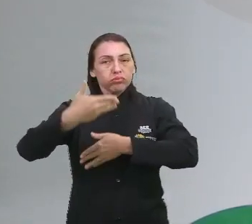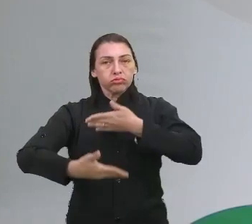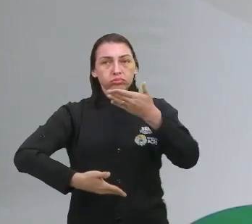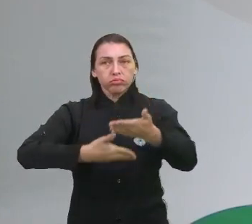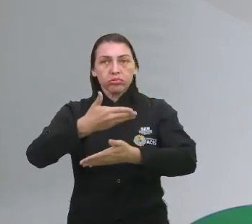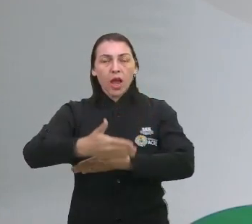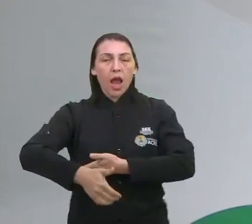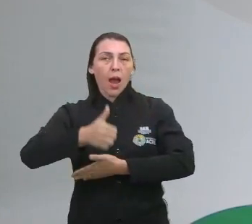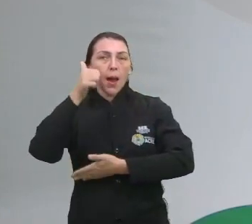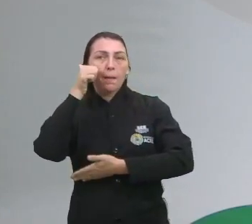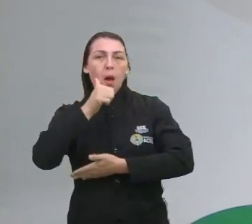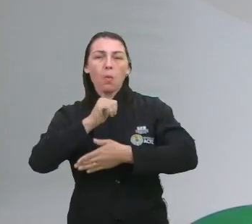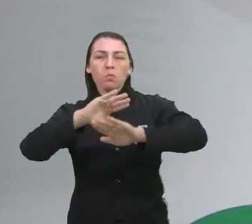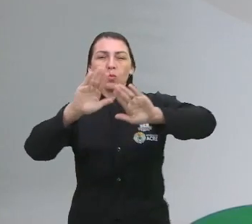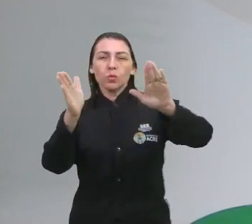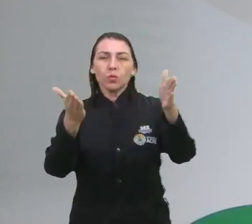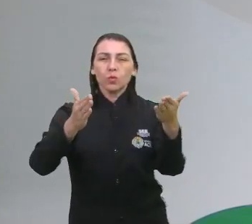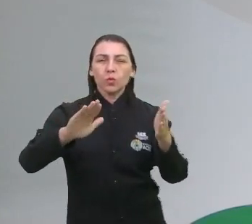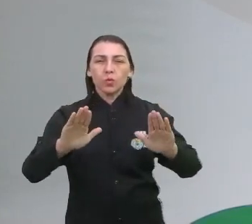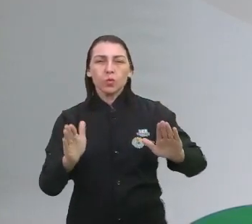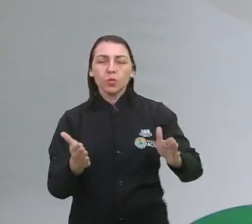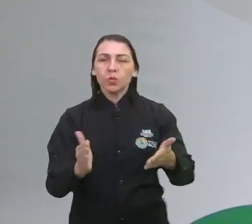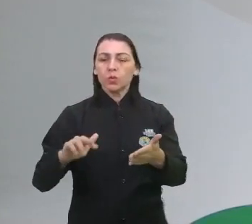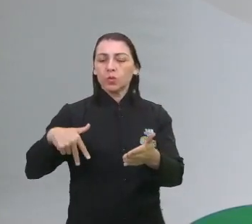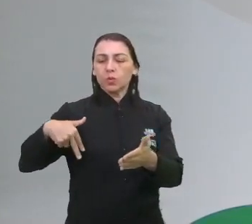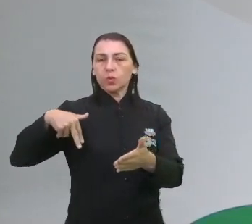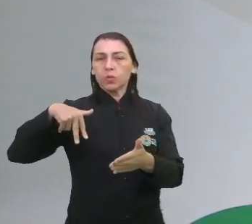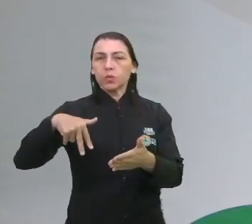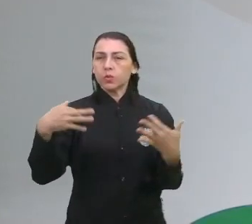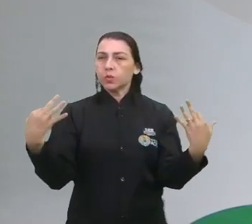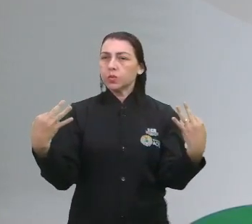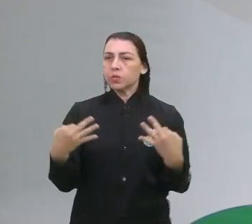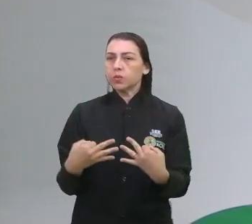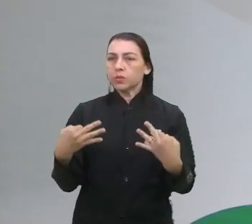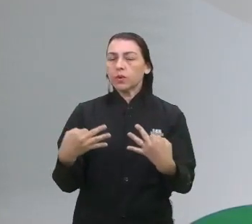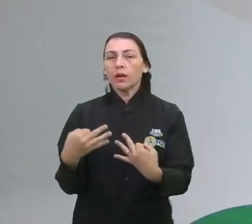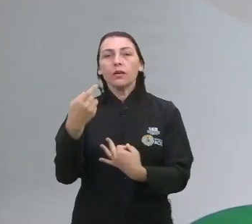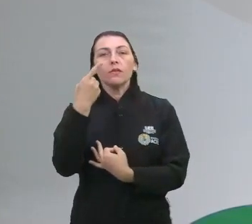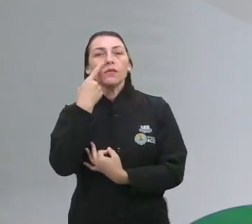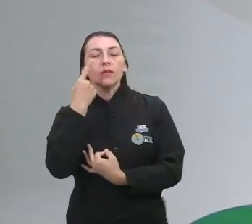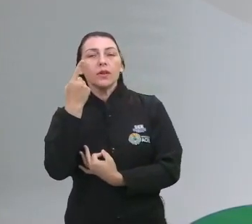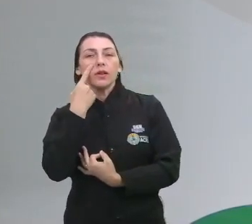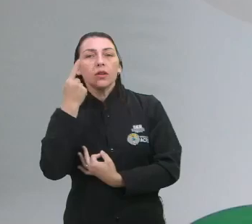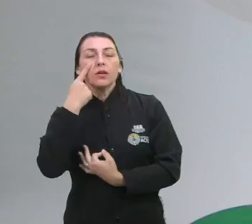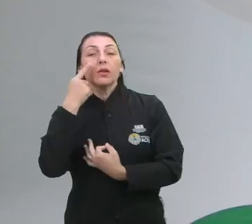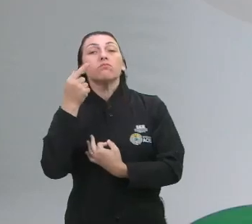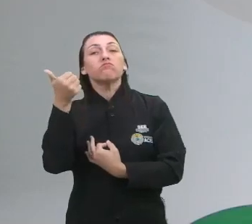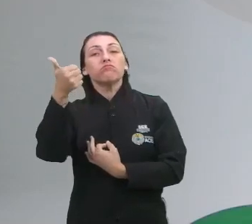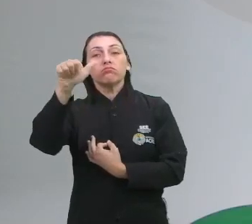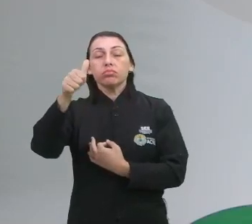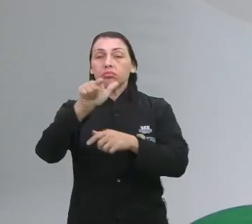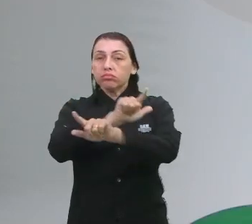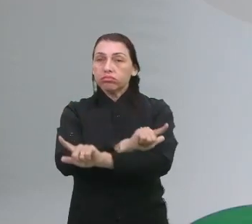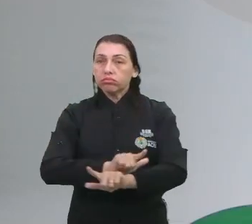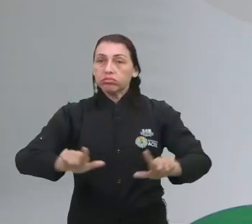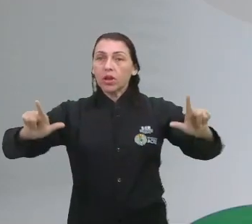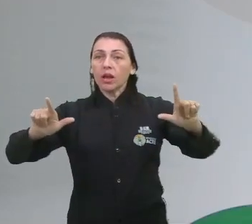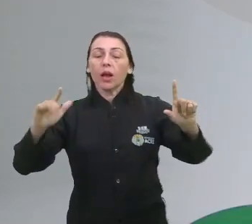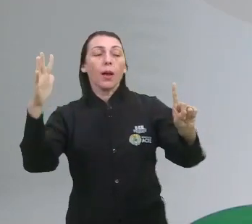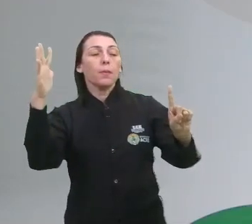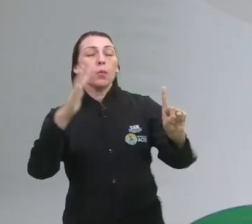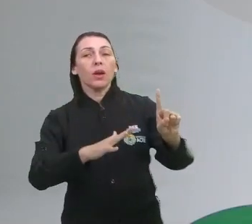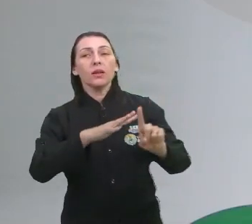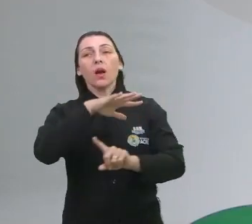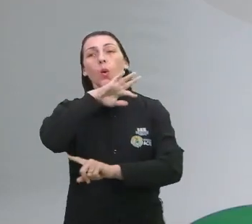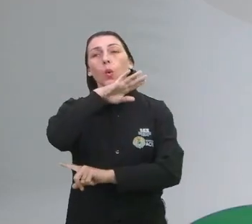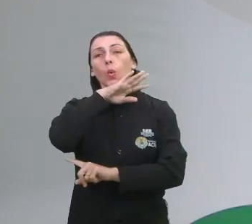de que mulher tem que ser gostosona e tal, vejo que são análises vazias e que acabam sendo influências